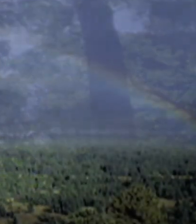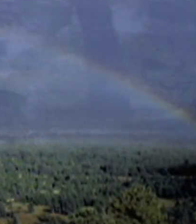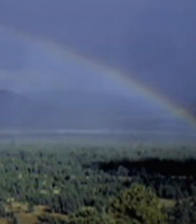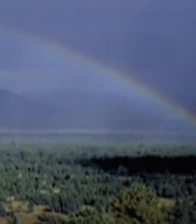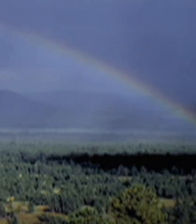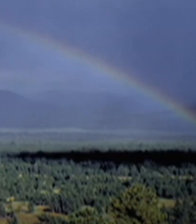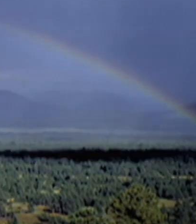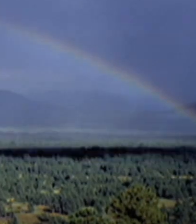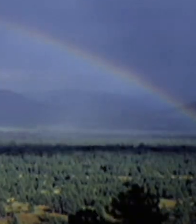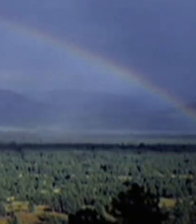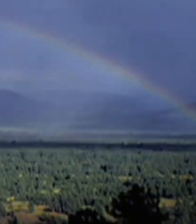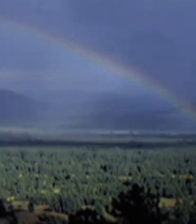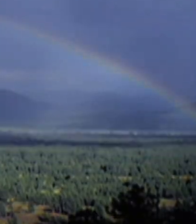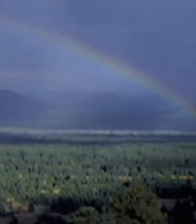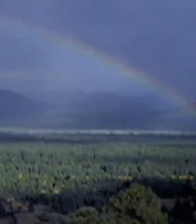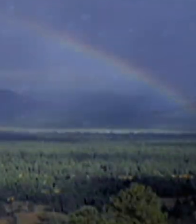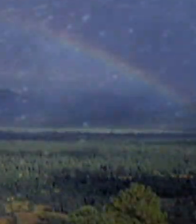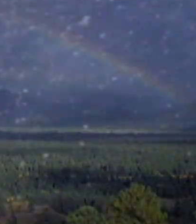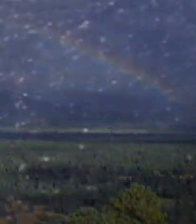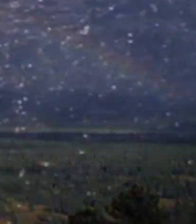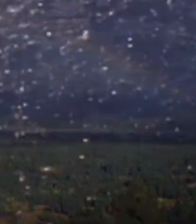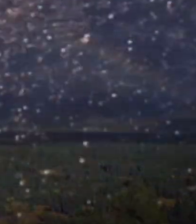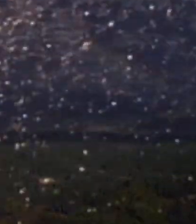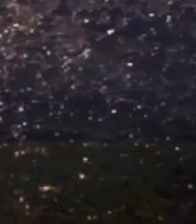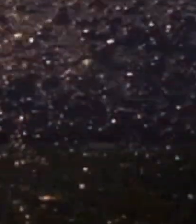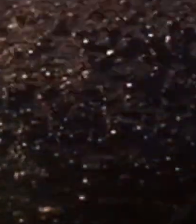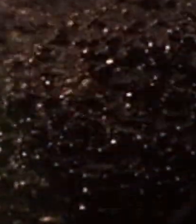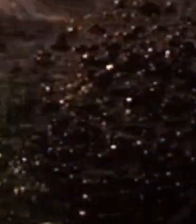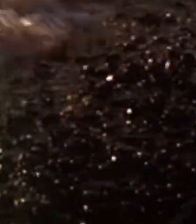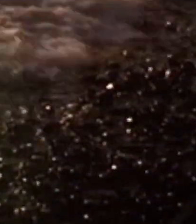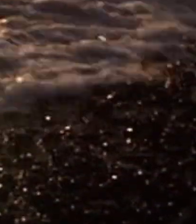Cai a chuva sobre o mal e o bom,